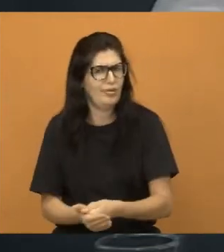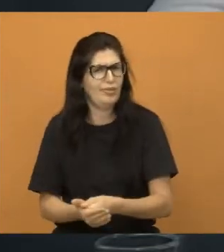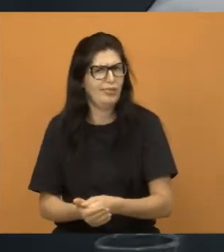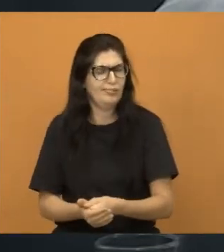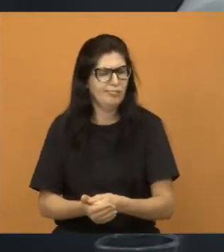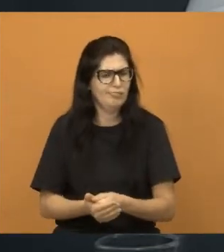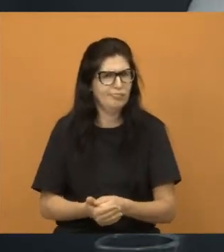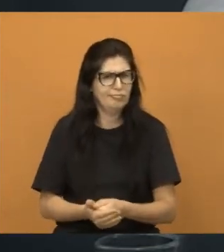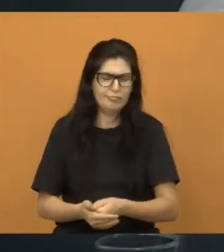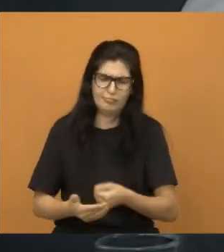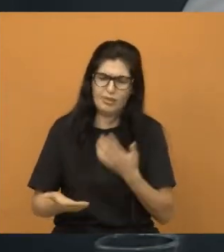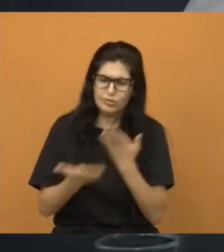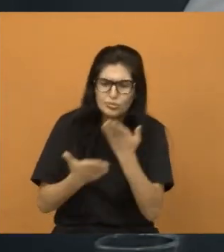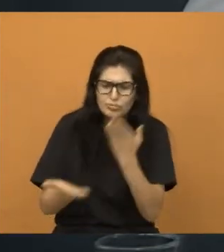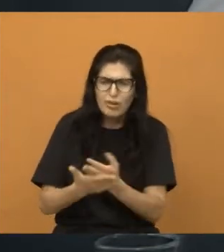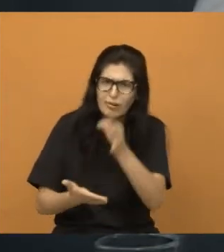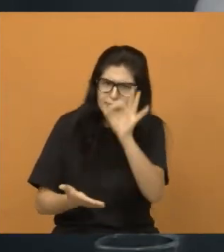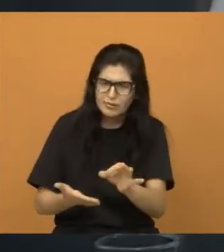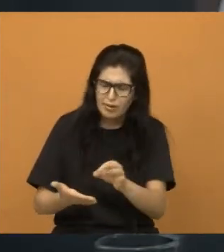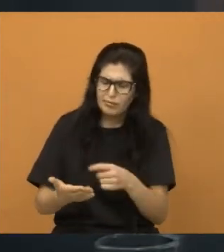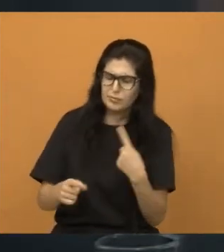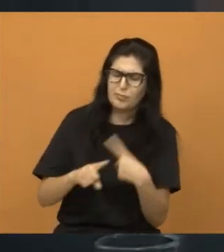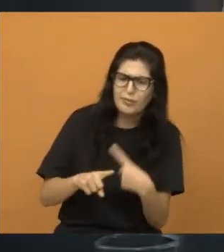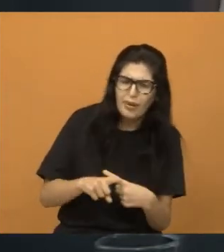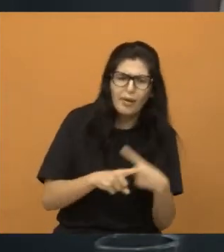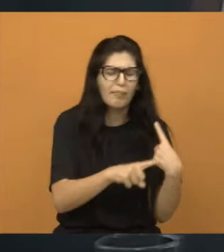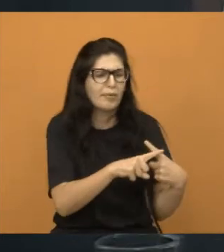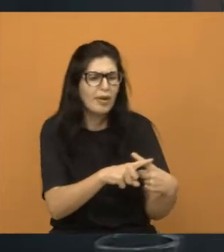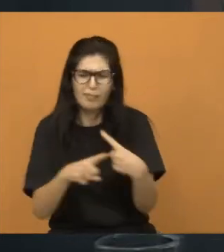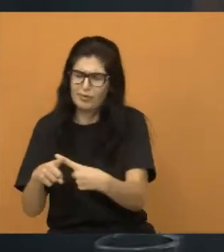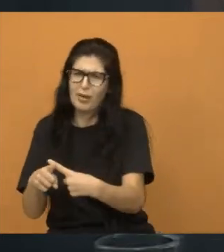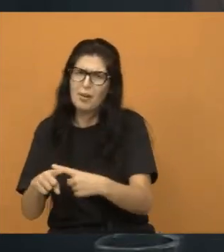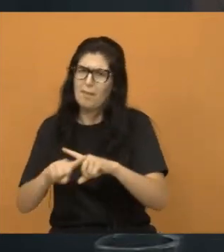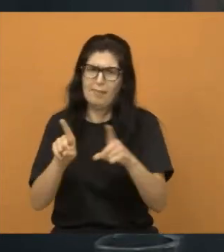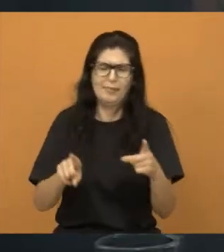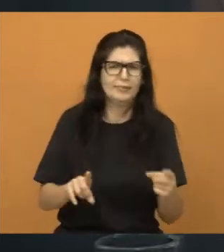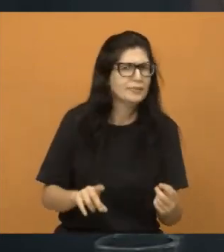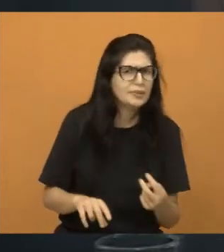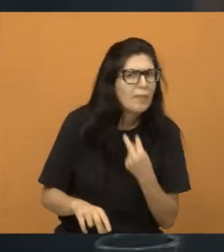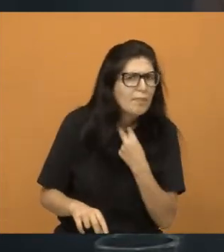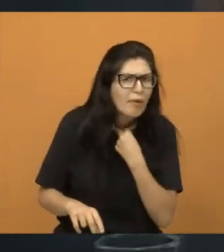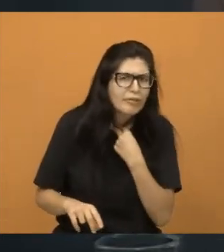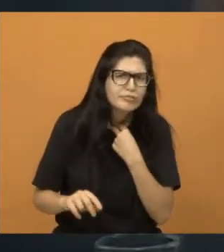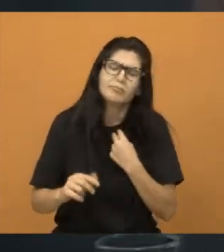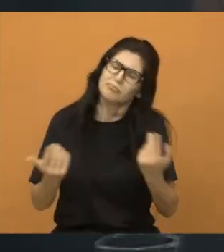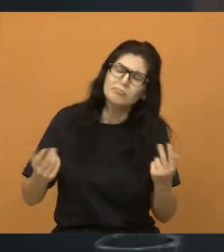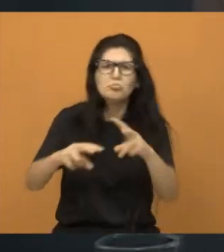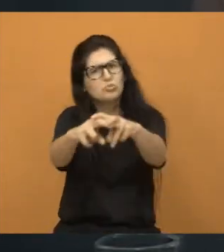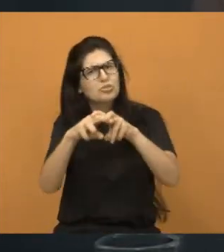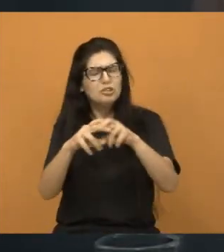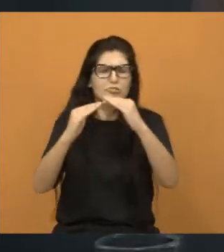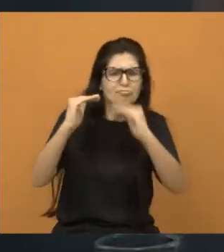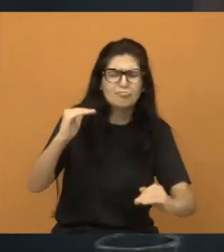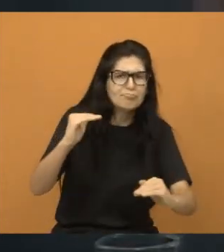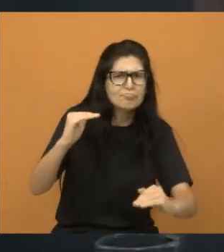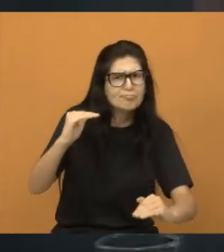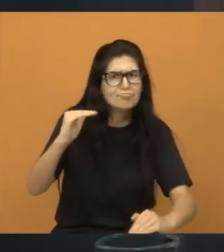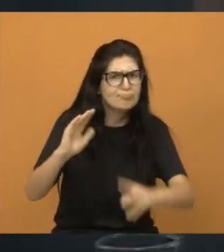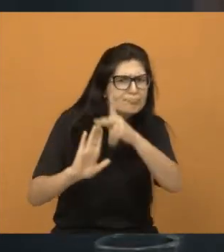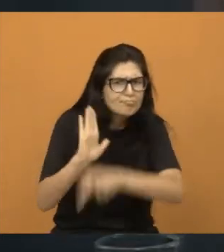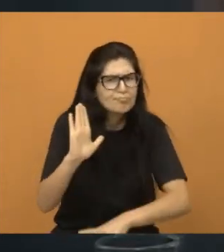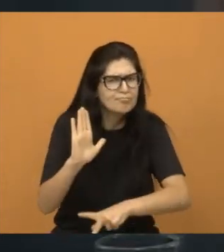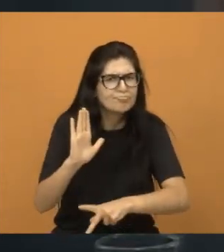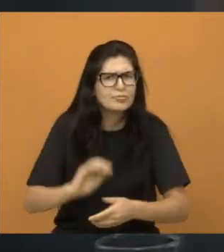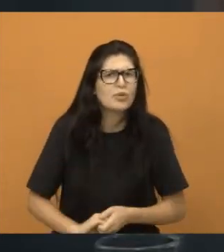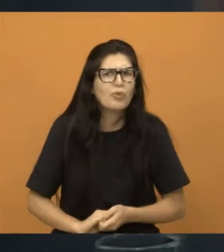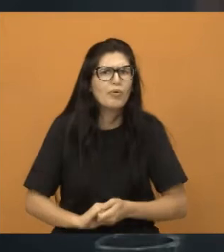cada vereador aqui a real necessidade desses cargos. Agora, já que não há essa possibilidade, o meu voto é contrário à criação de mais de